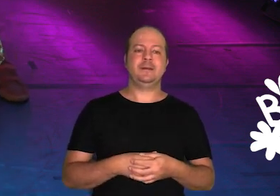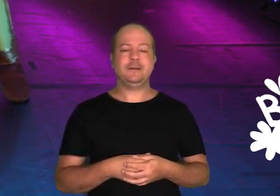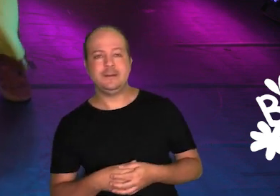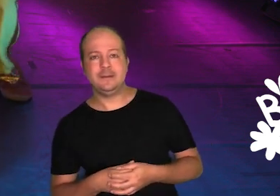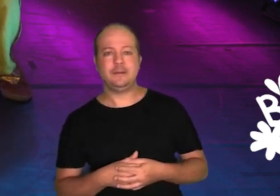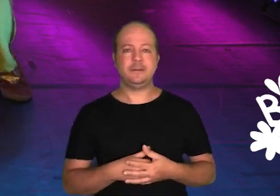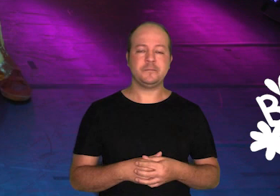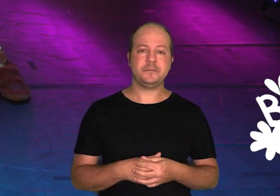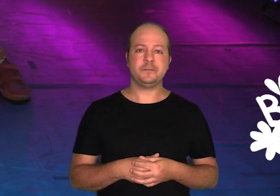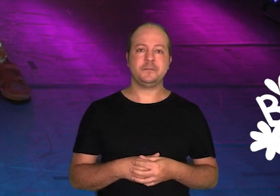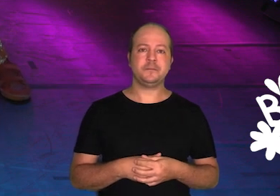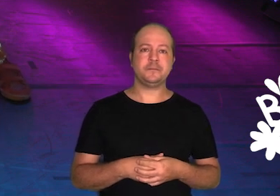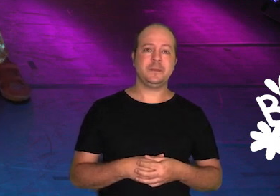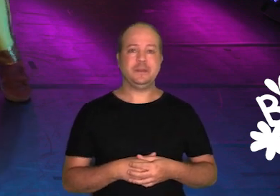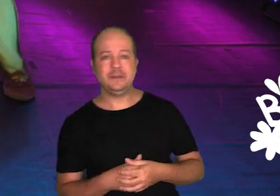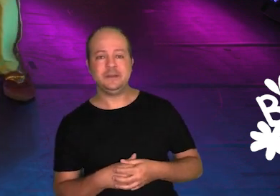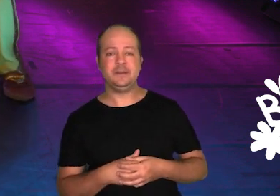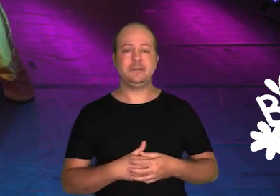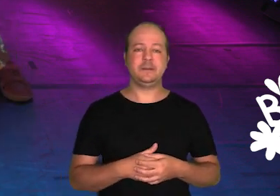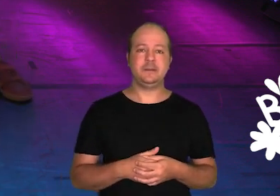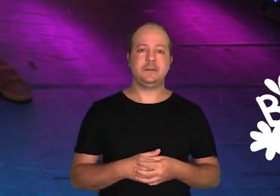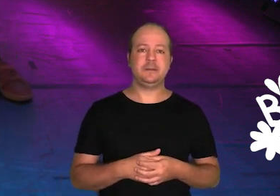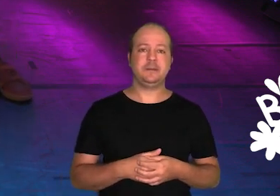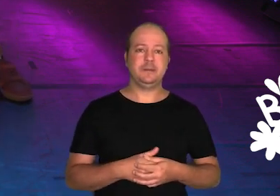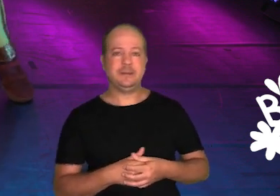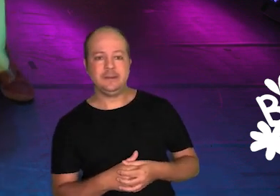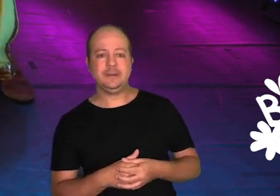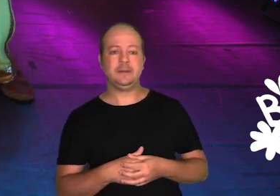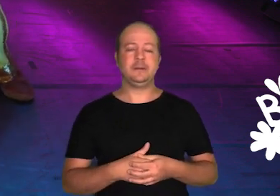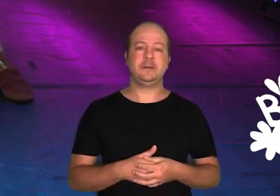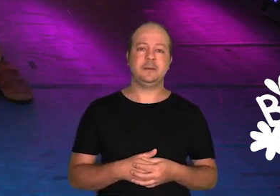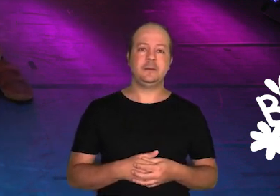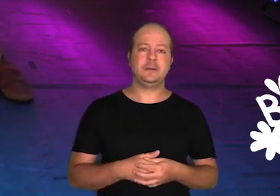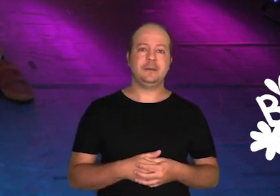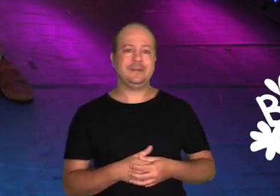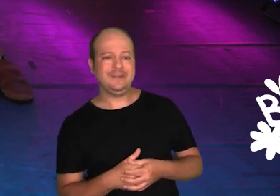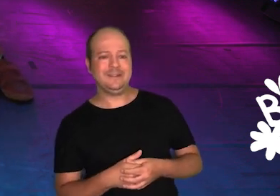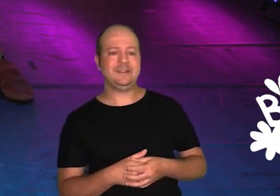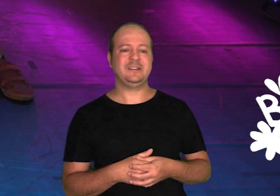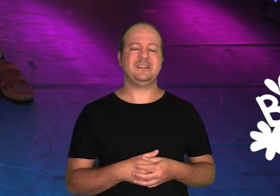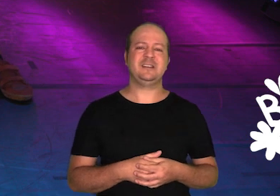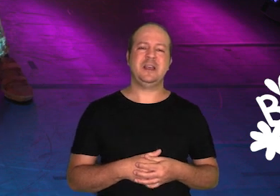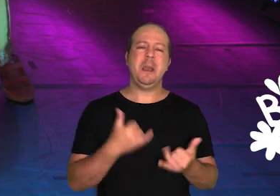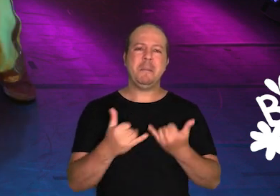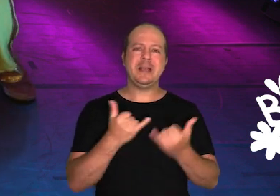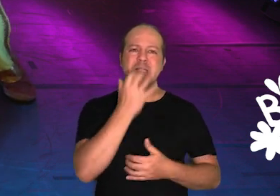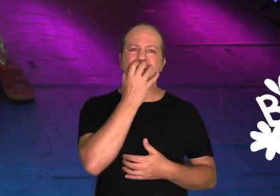E puxa. E puxa. E puxa. Puxa, que é um cão